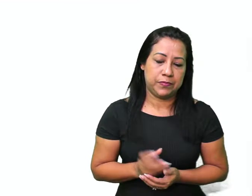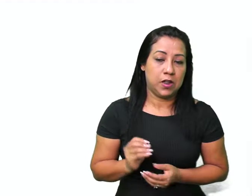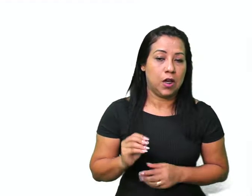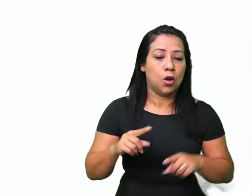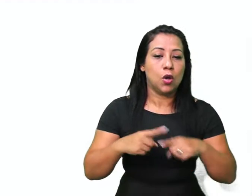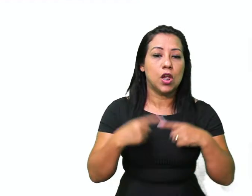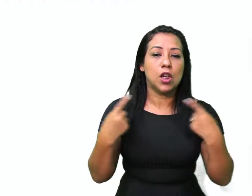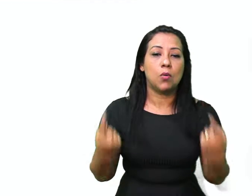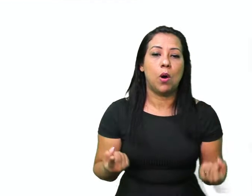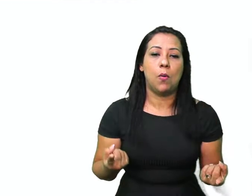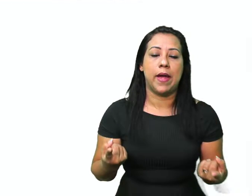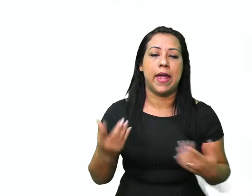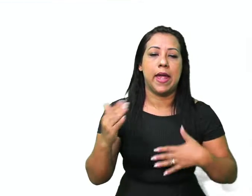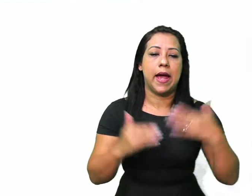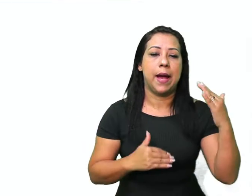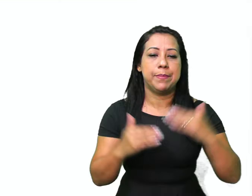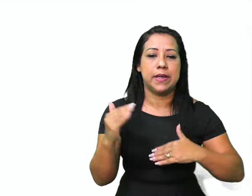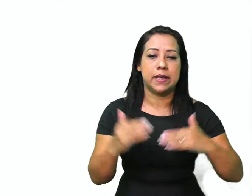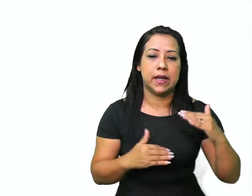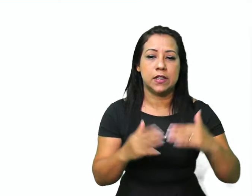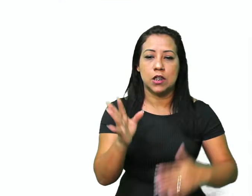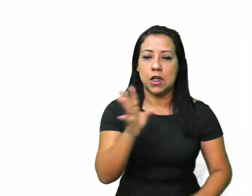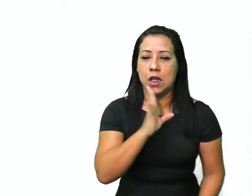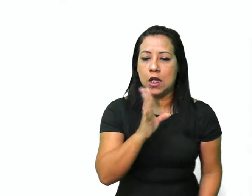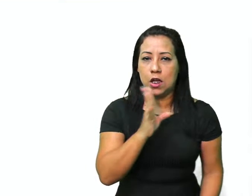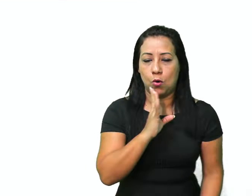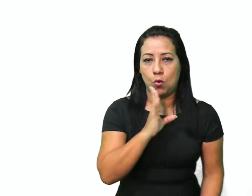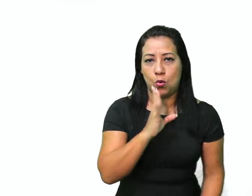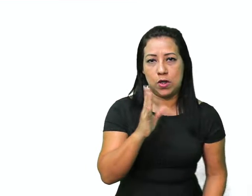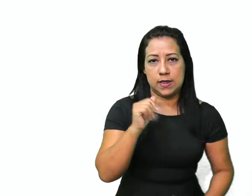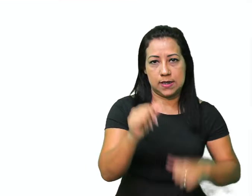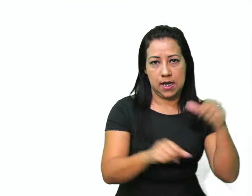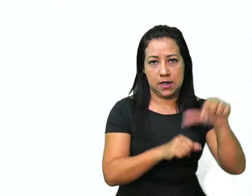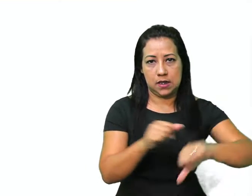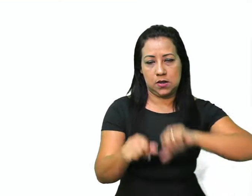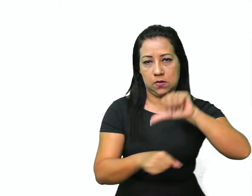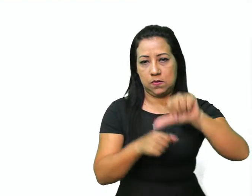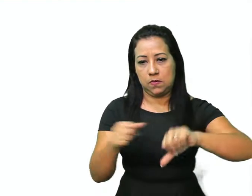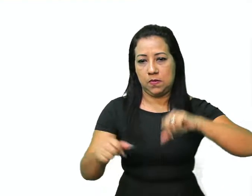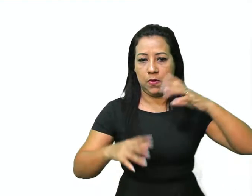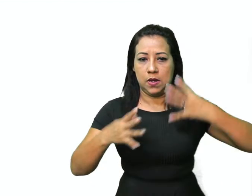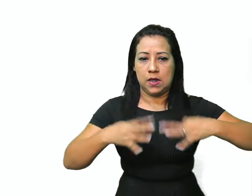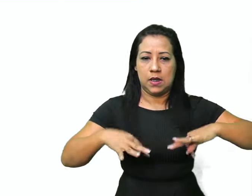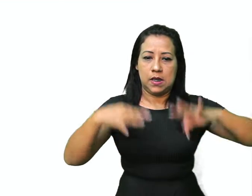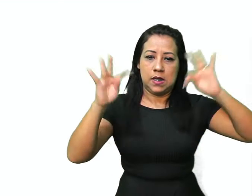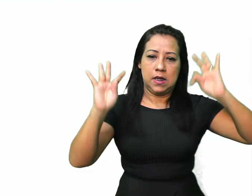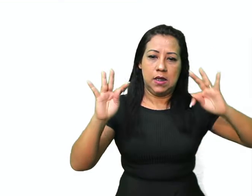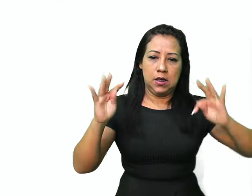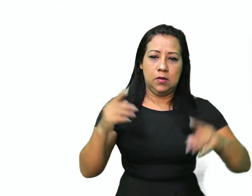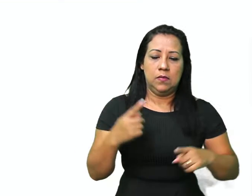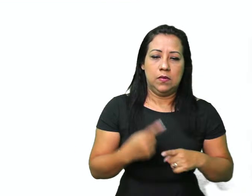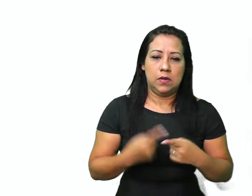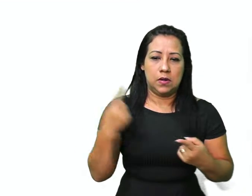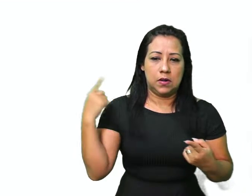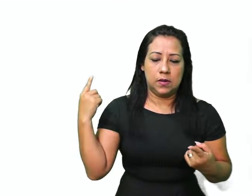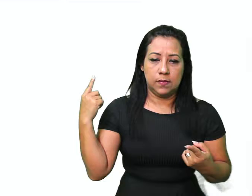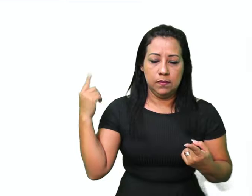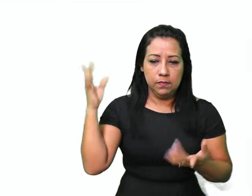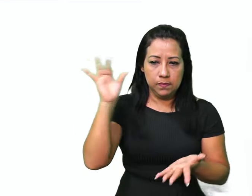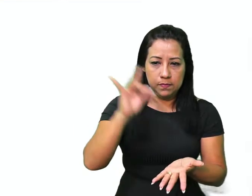Reconhecer as transformações técnicas e tecnológicas que determinam as várias formas de uso e apropriação dos espaços rural